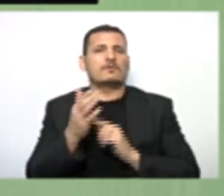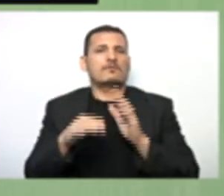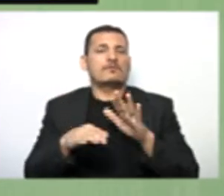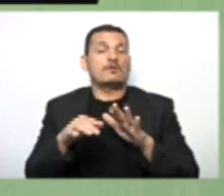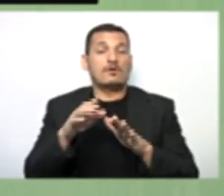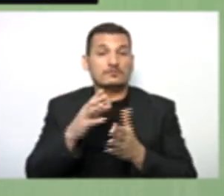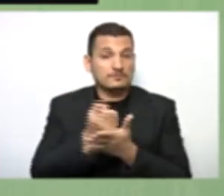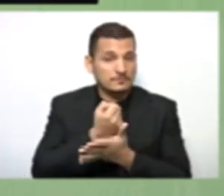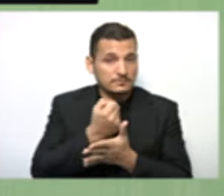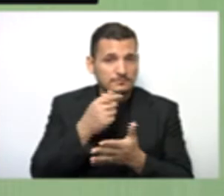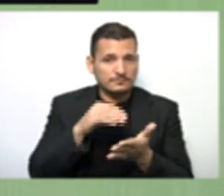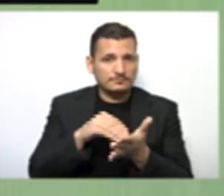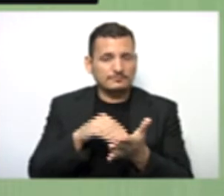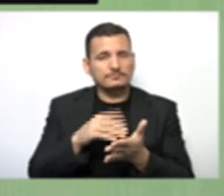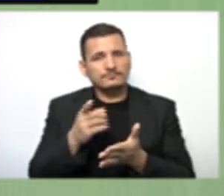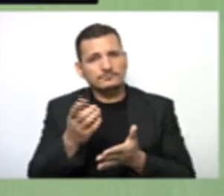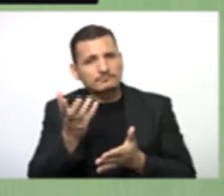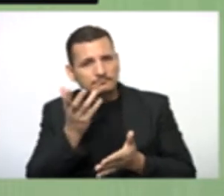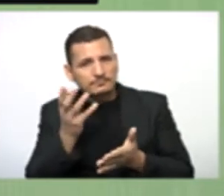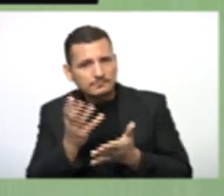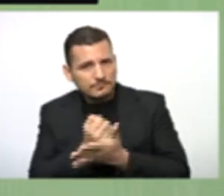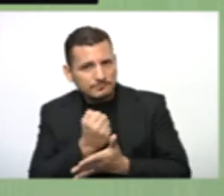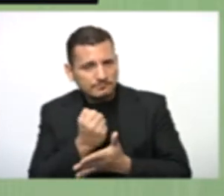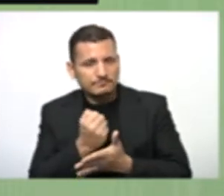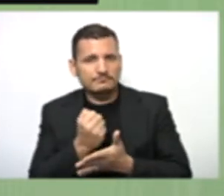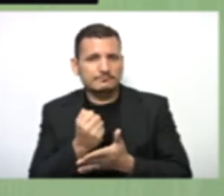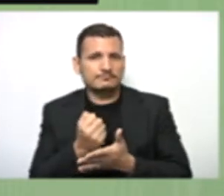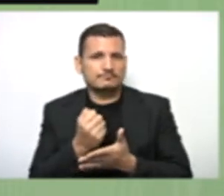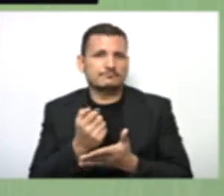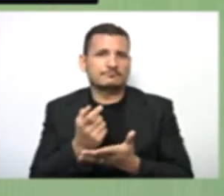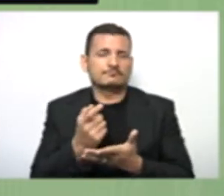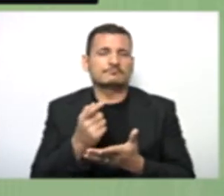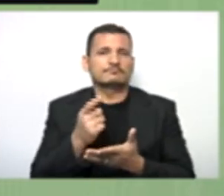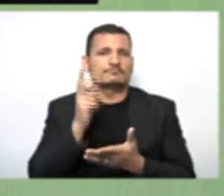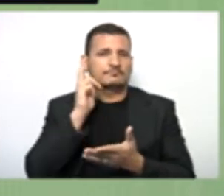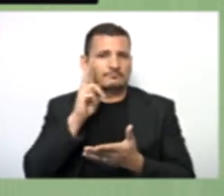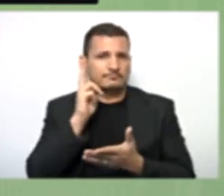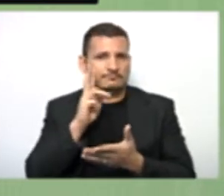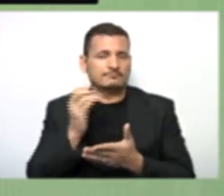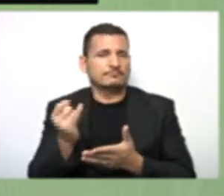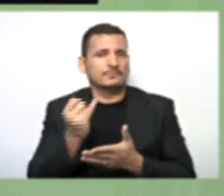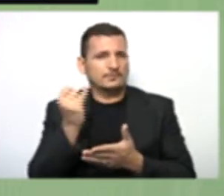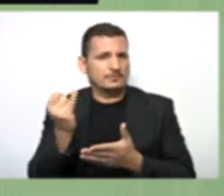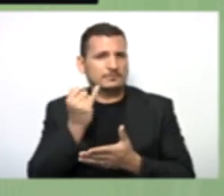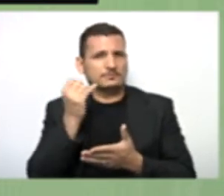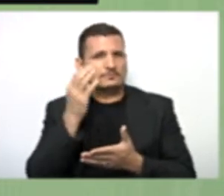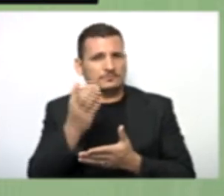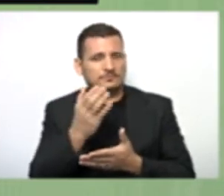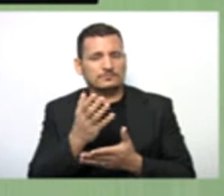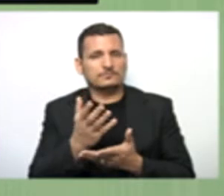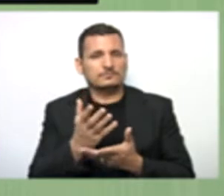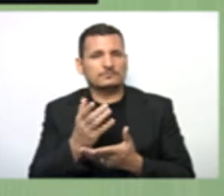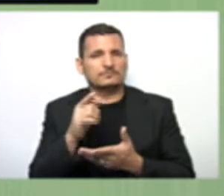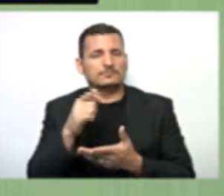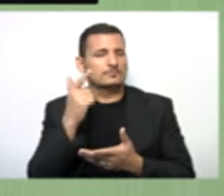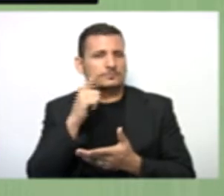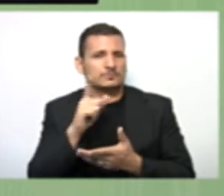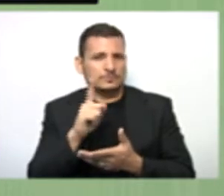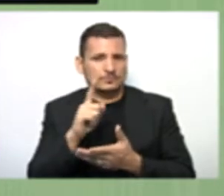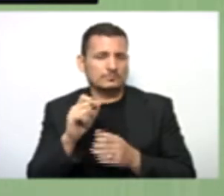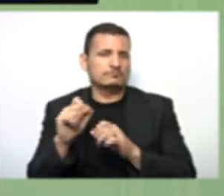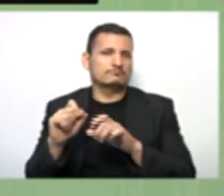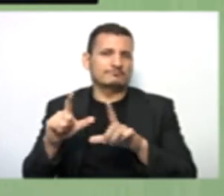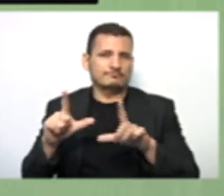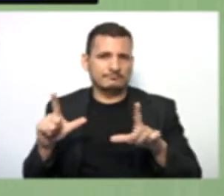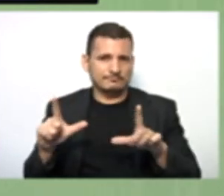alterações. Exatamente. Deseja salvar, né? Isso. Essas alterações, lembrando da importância para você, que você não conseguiu